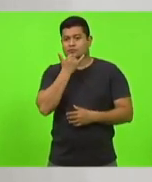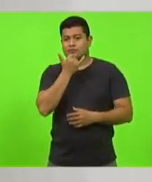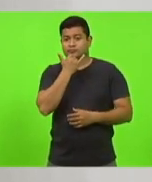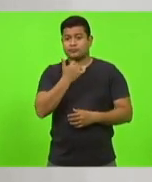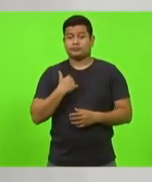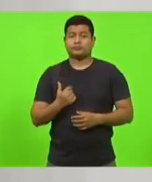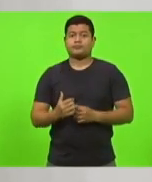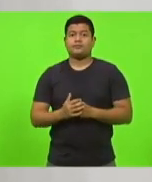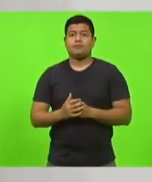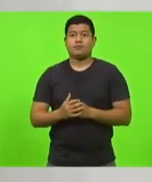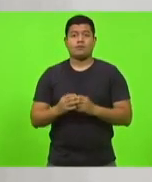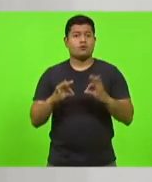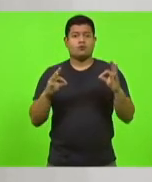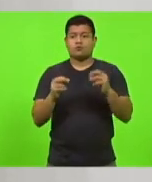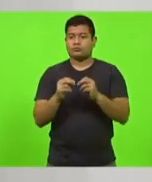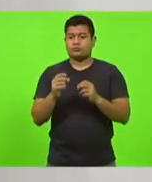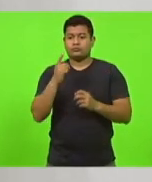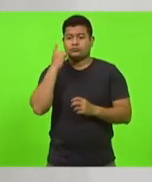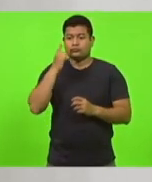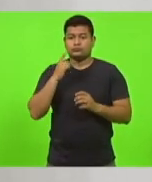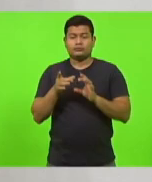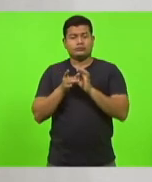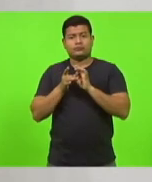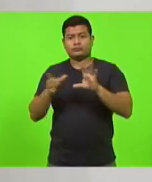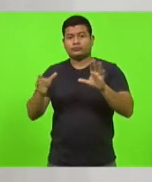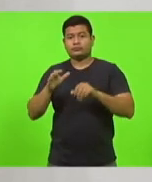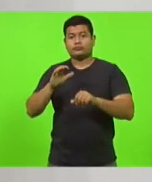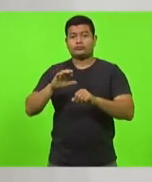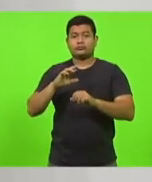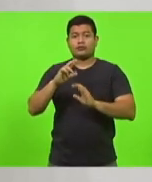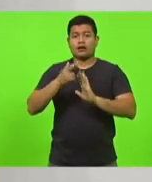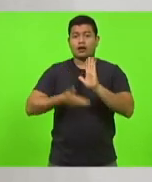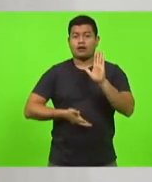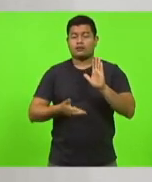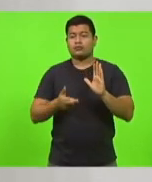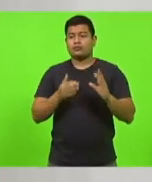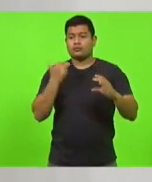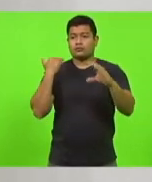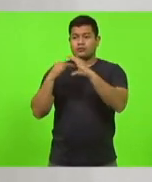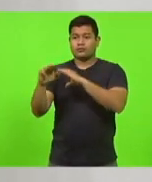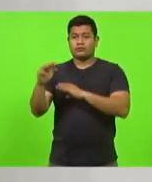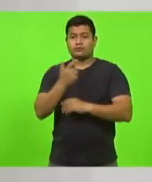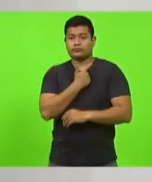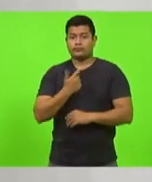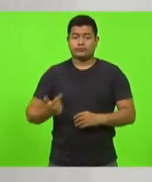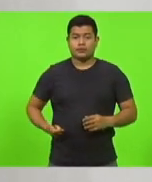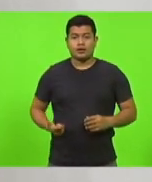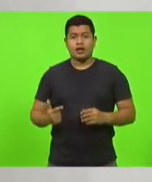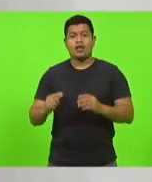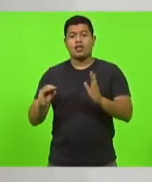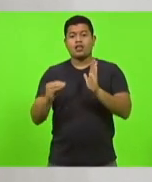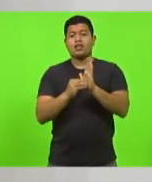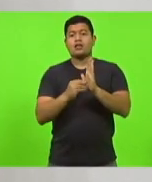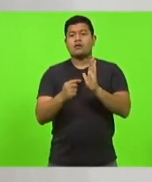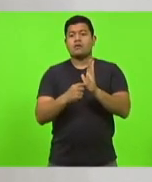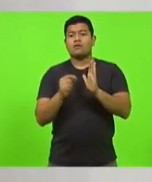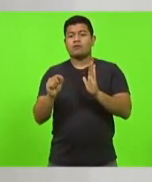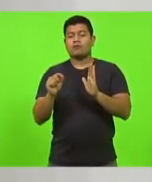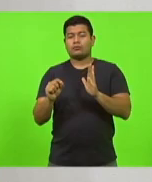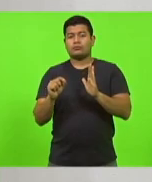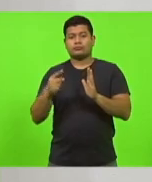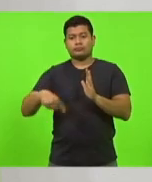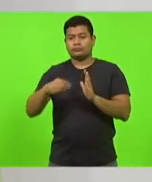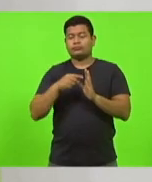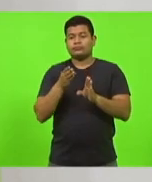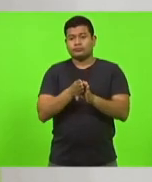que deram o aval para o relatório que foi para o governo. E, nesse relatório, nós prorrogamos, inclusive,